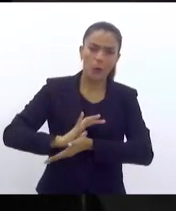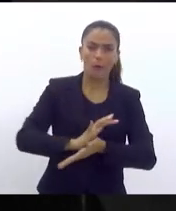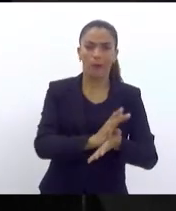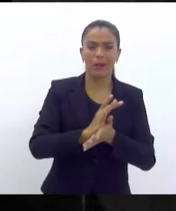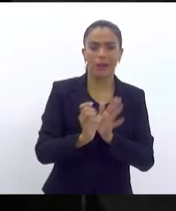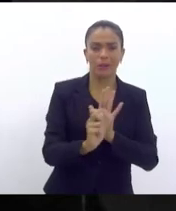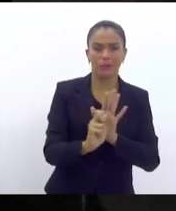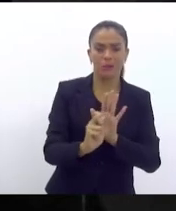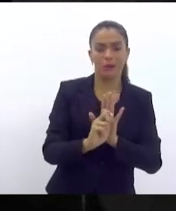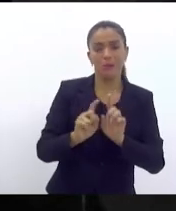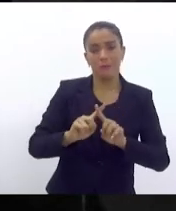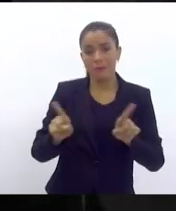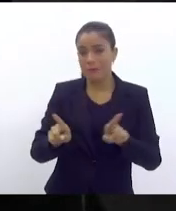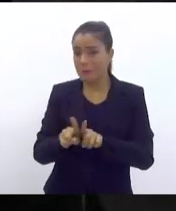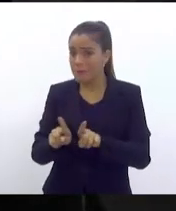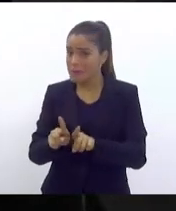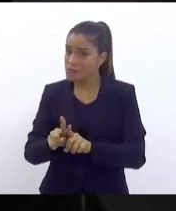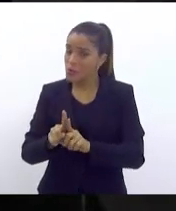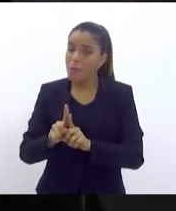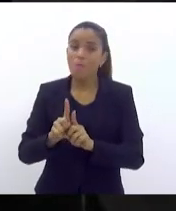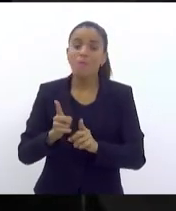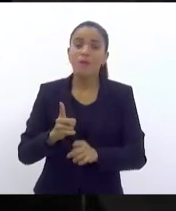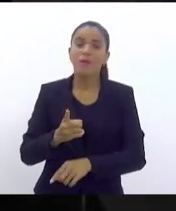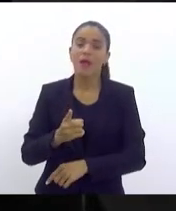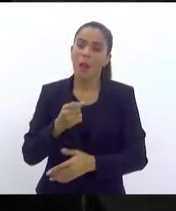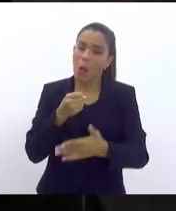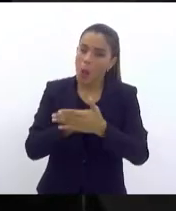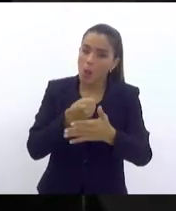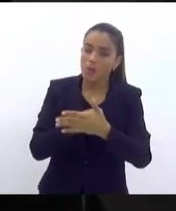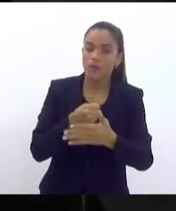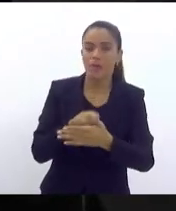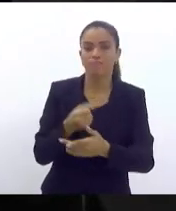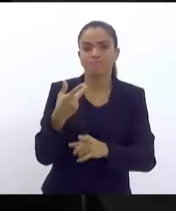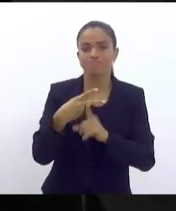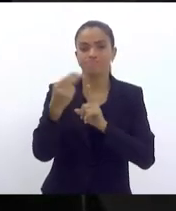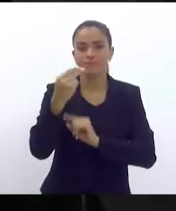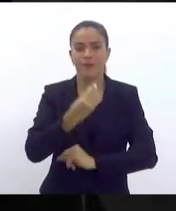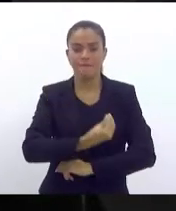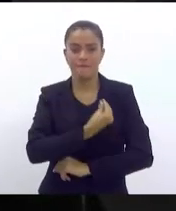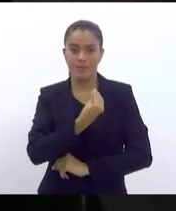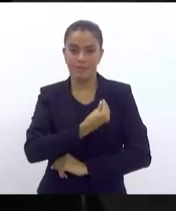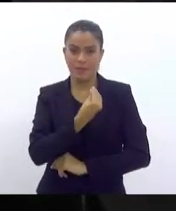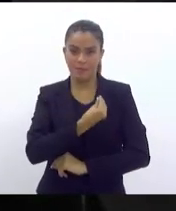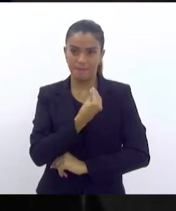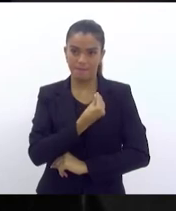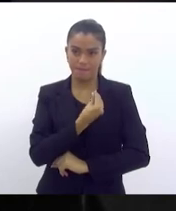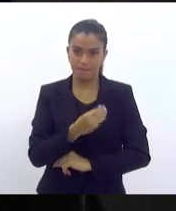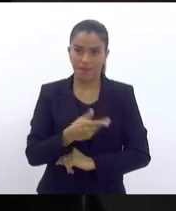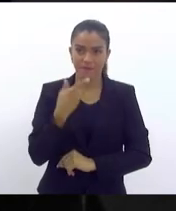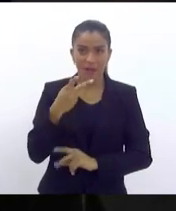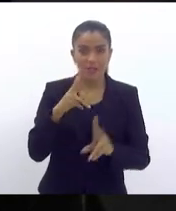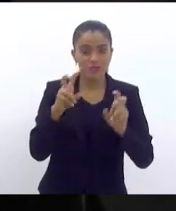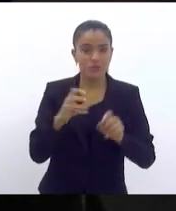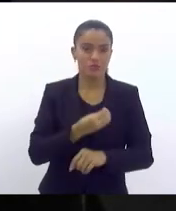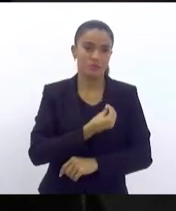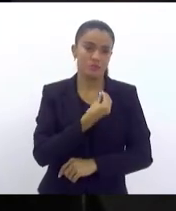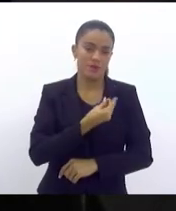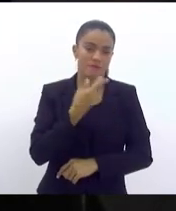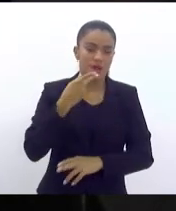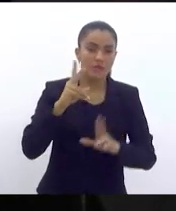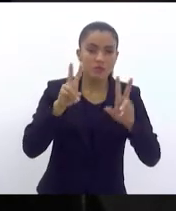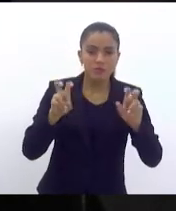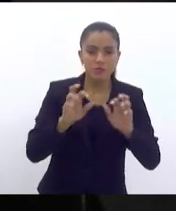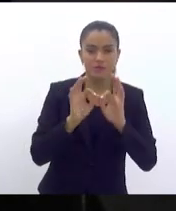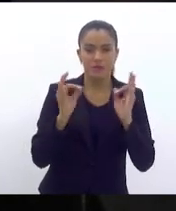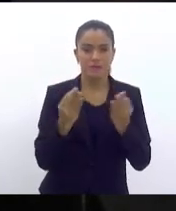da prevenção mas sobretudo da vida porque falar de drogas do combate a drogas nada mais é do que falar de vida é falar de família